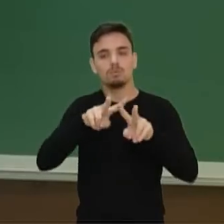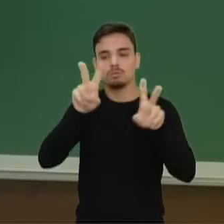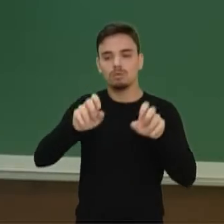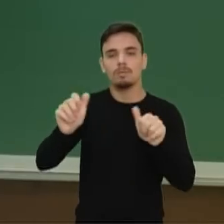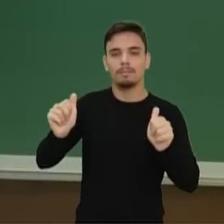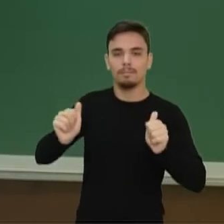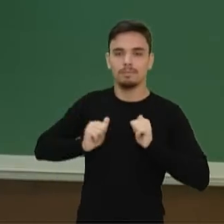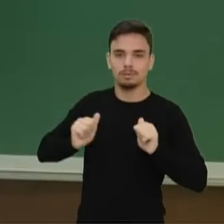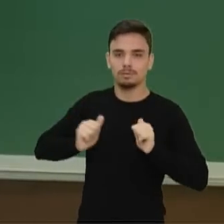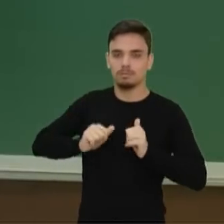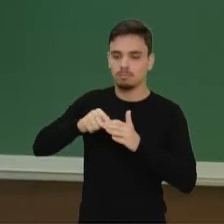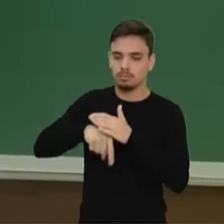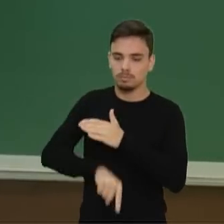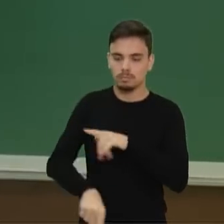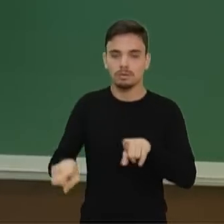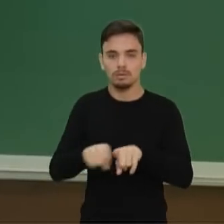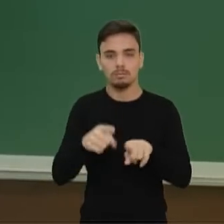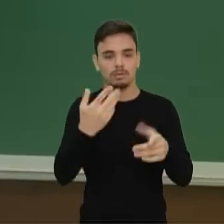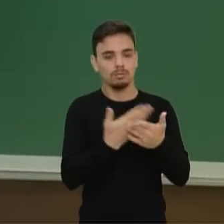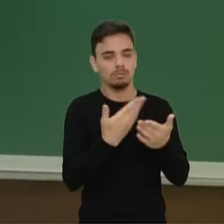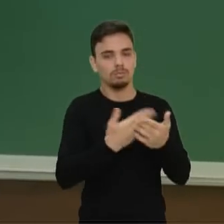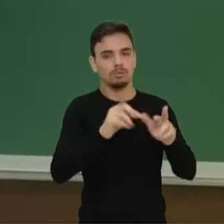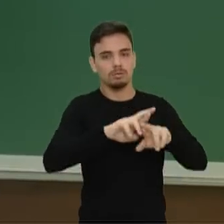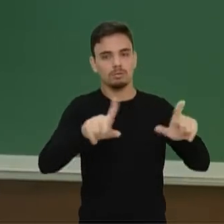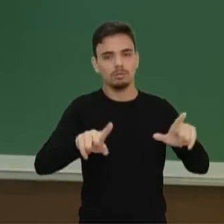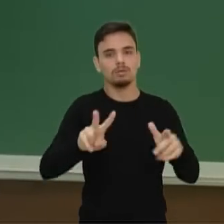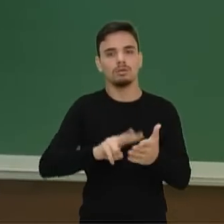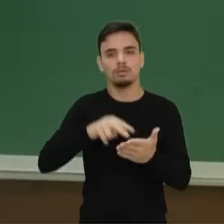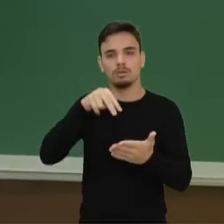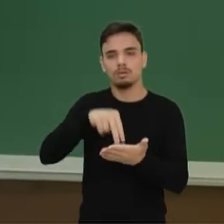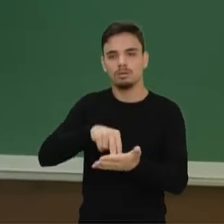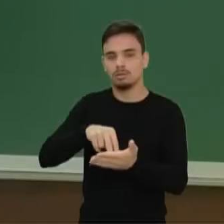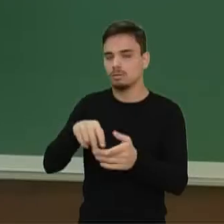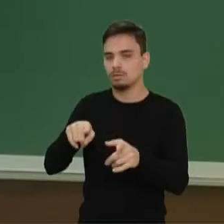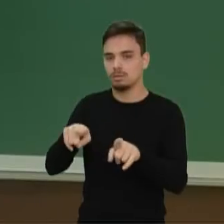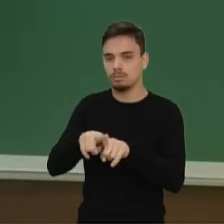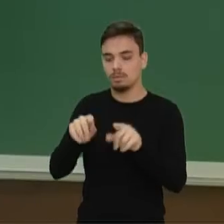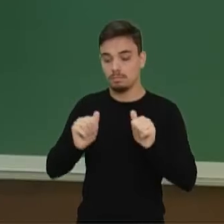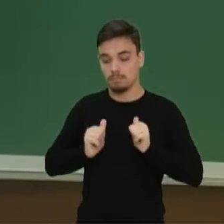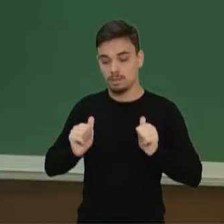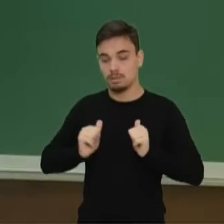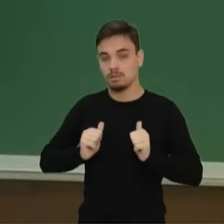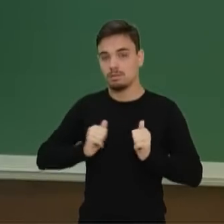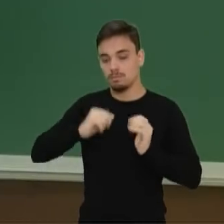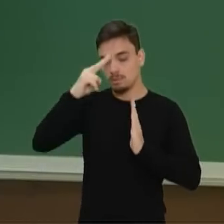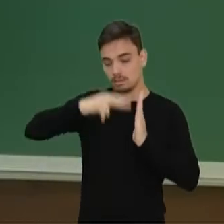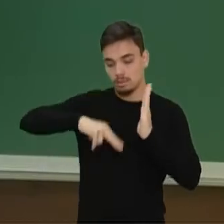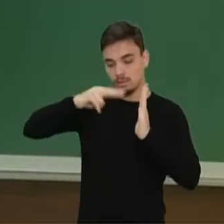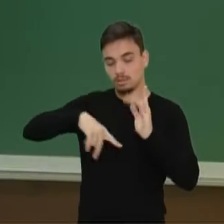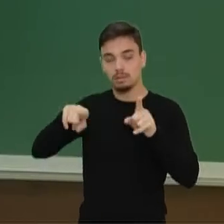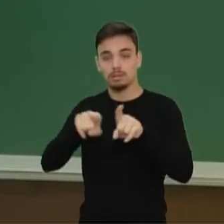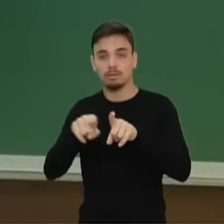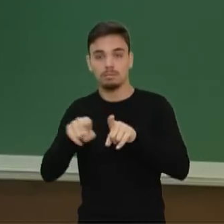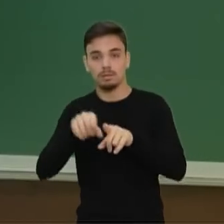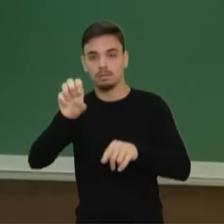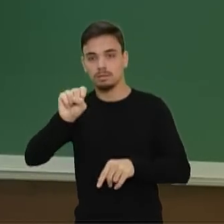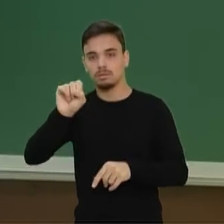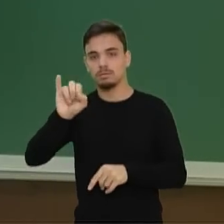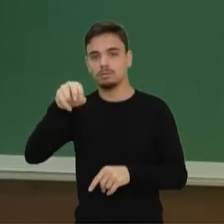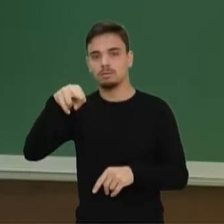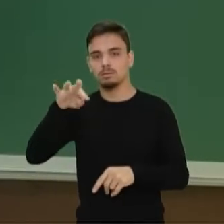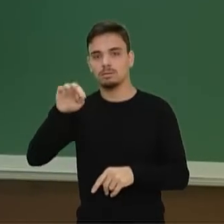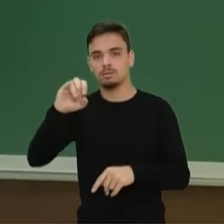passiva. Estudo da diferença entre voz passiva analítica e sintética. Então, agora nós